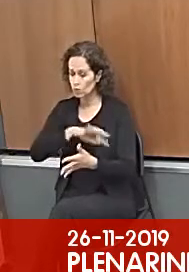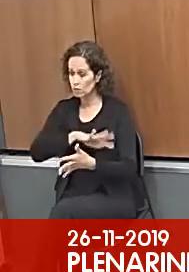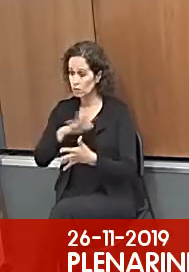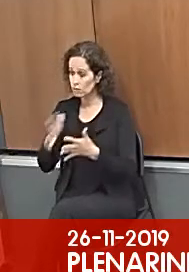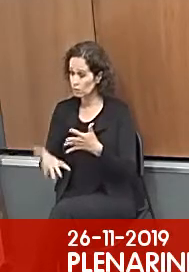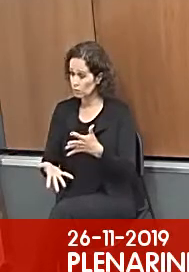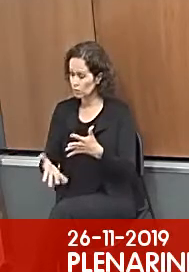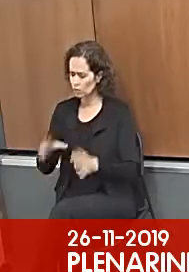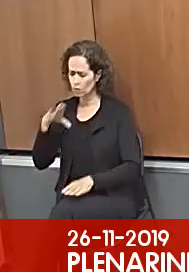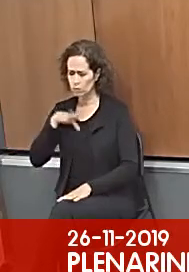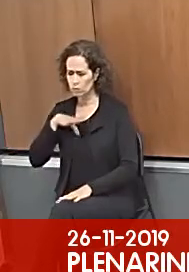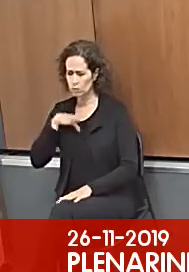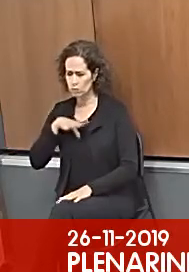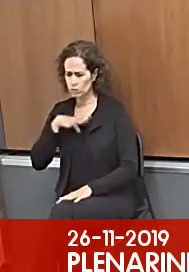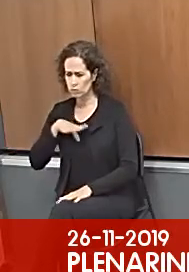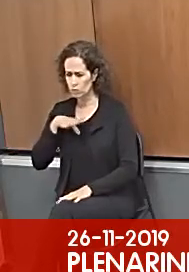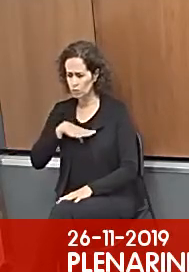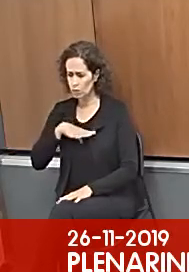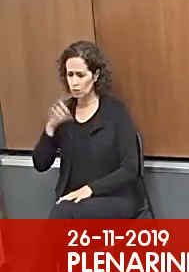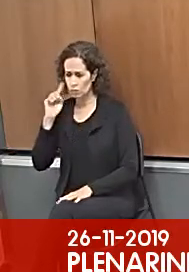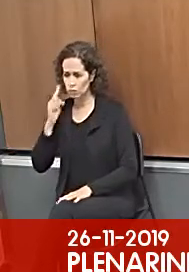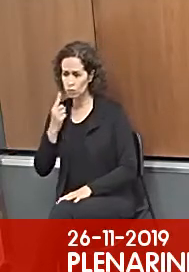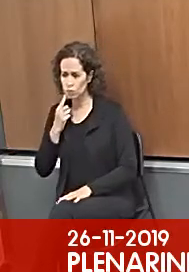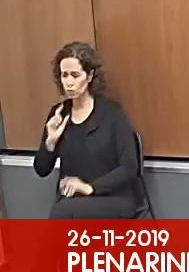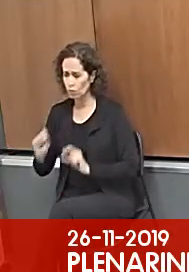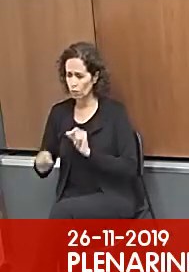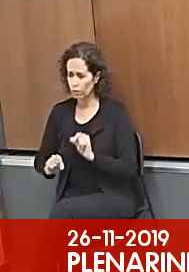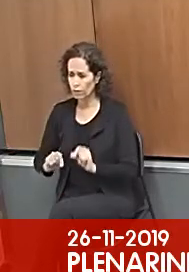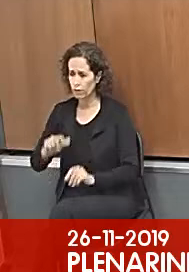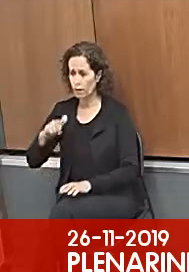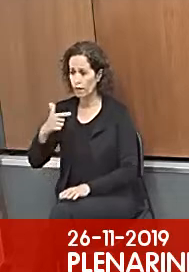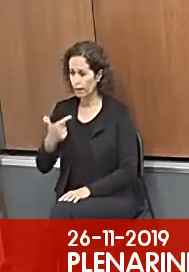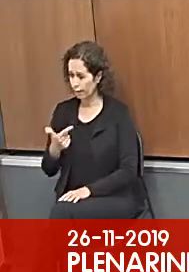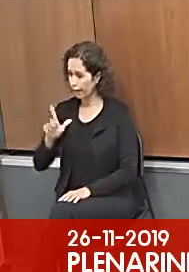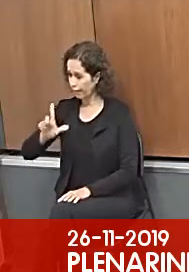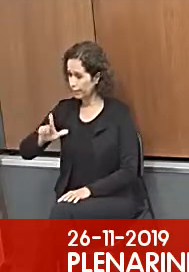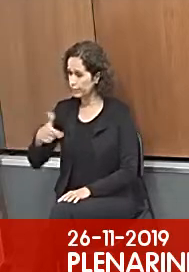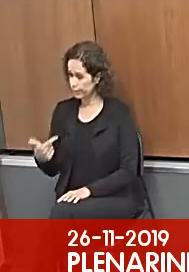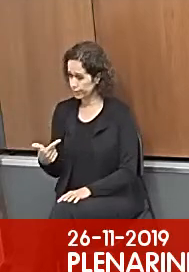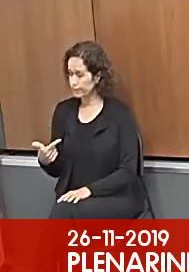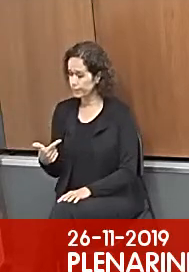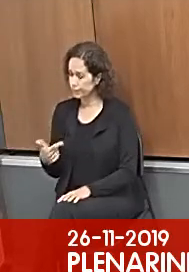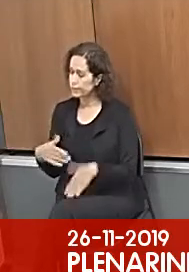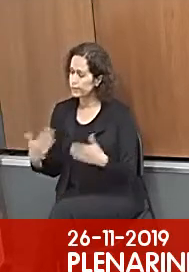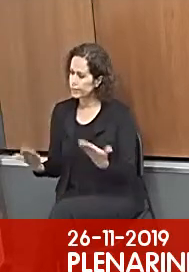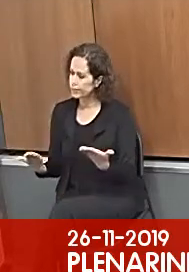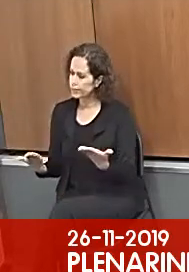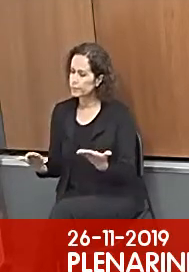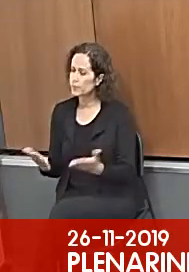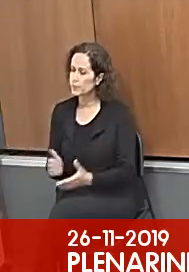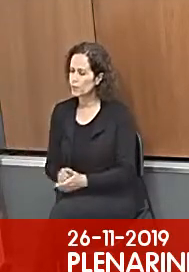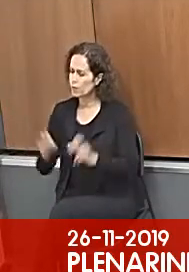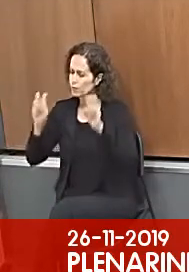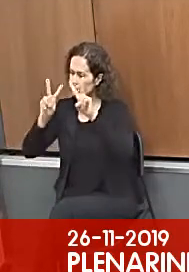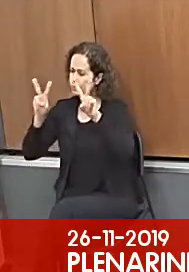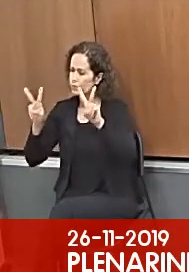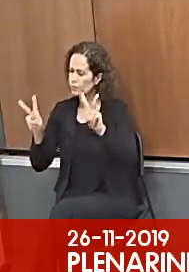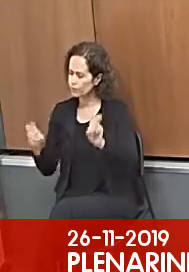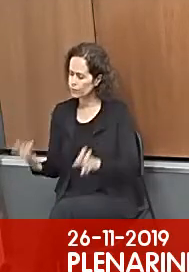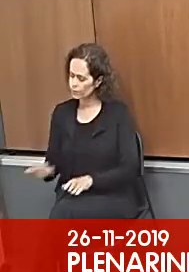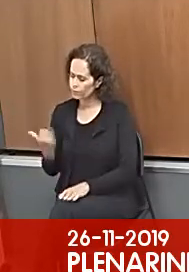O português, para ele, é a segunda língua. E aí você tocou num assunto